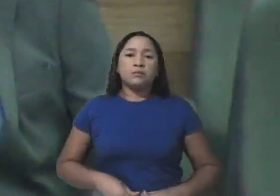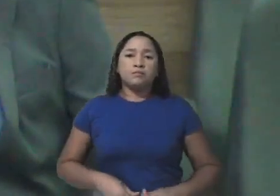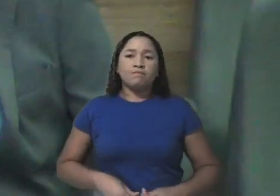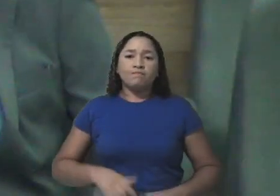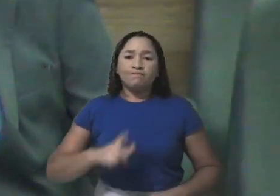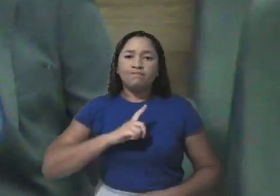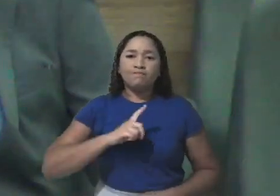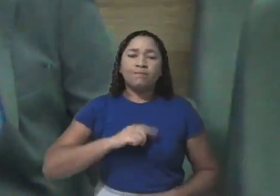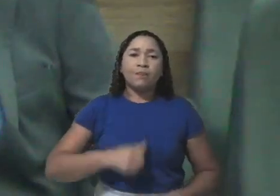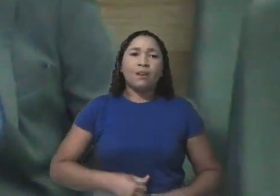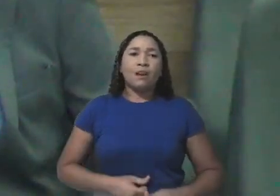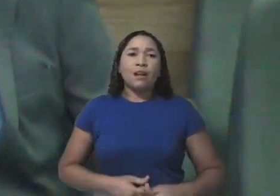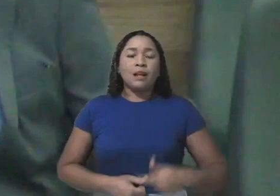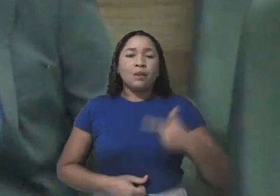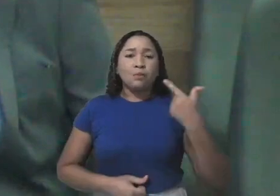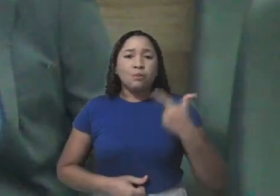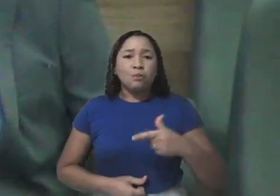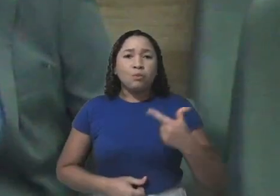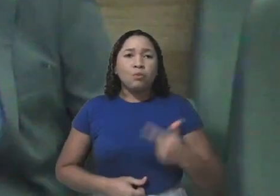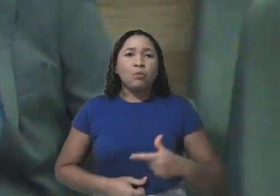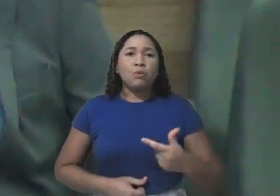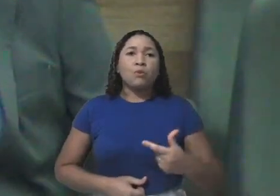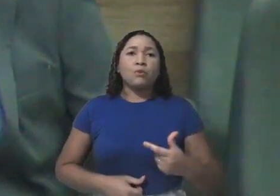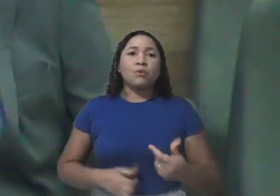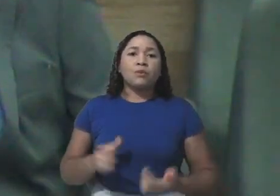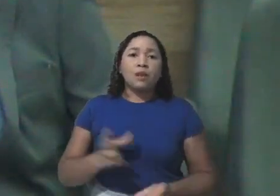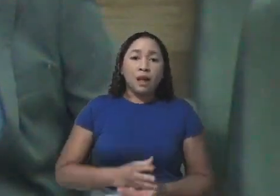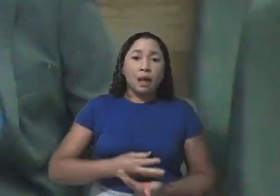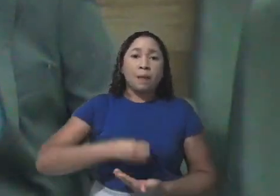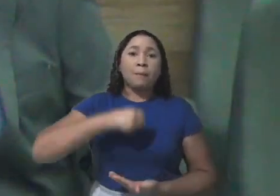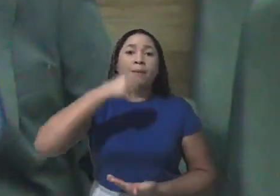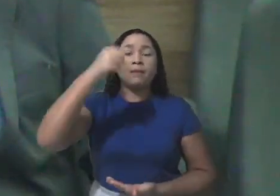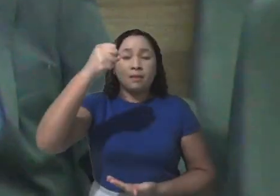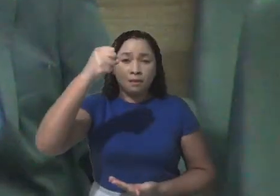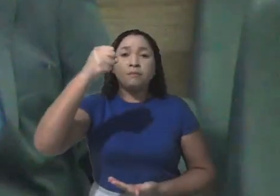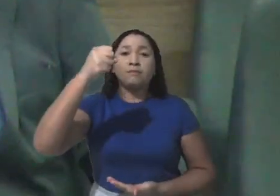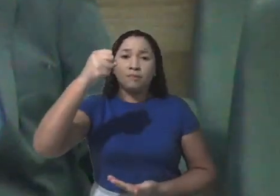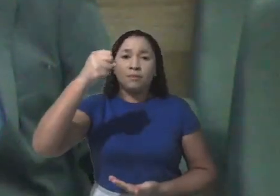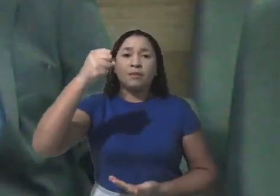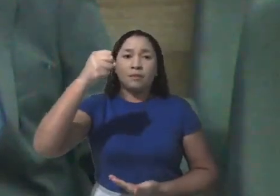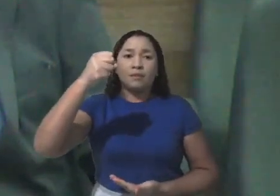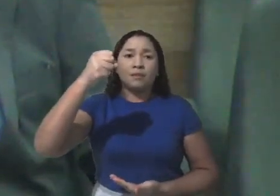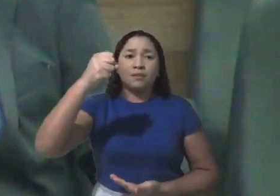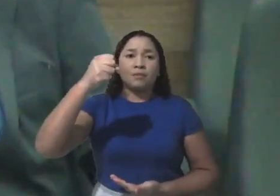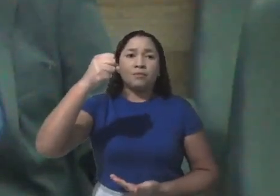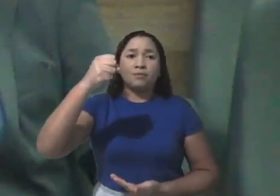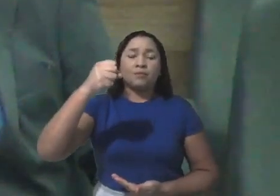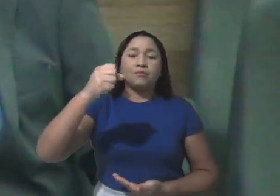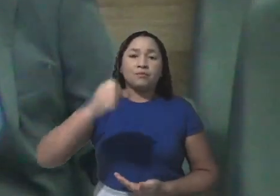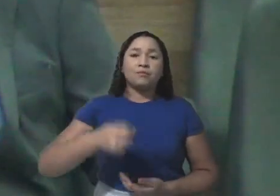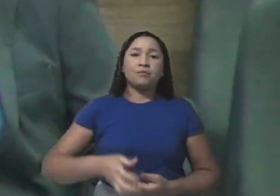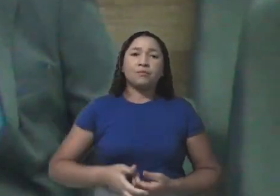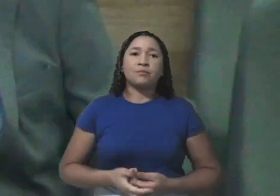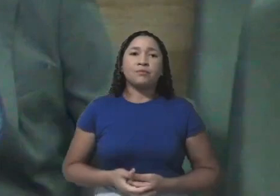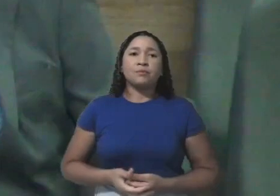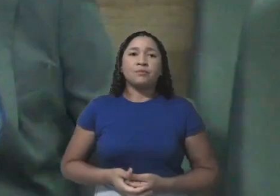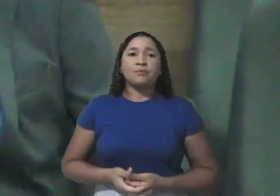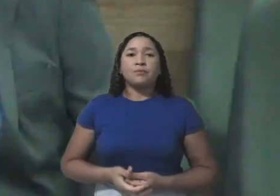pré-tribulacional e um arrebatamento pós-tribulacional, uma ressurreição pré-tribulacional e uma